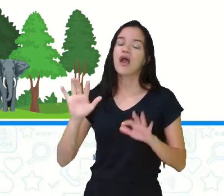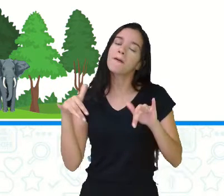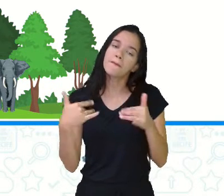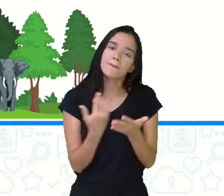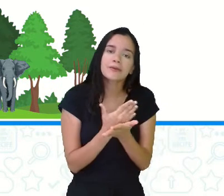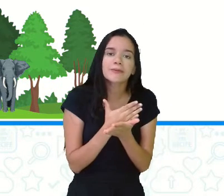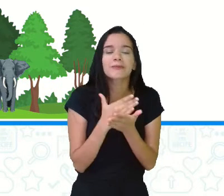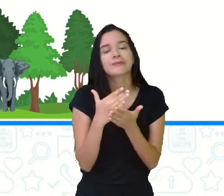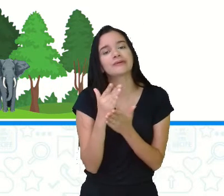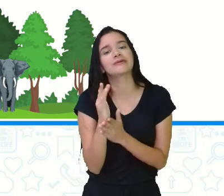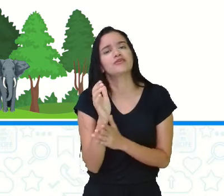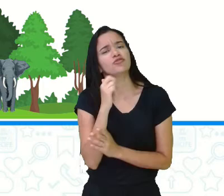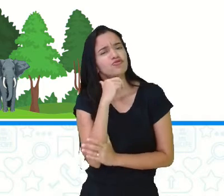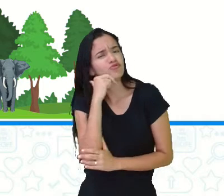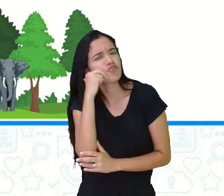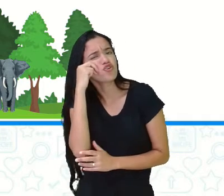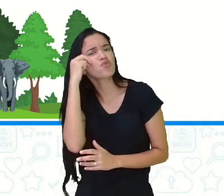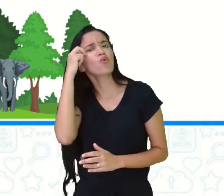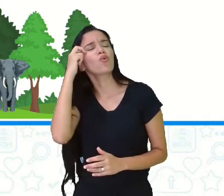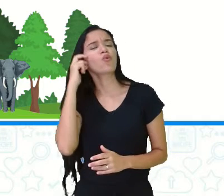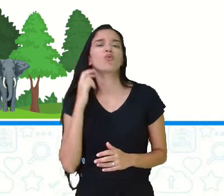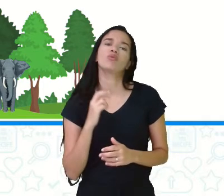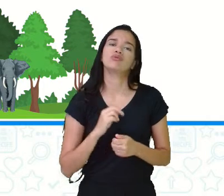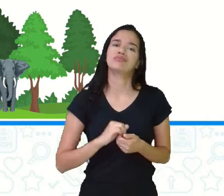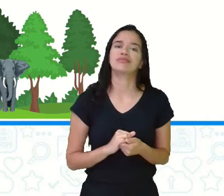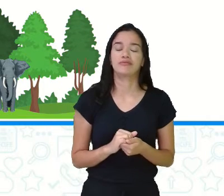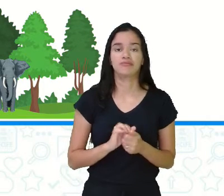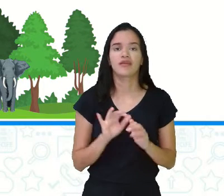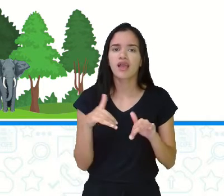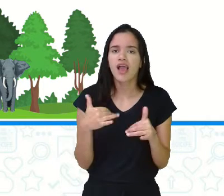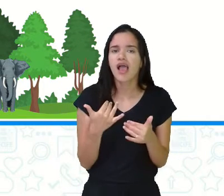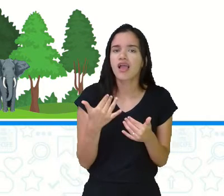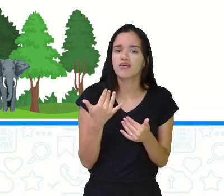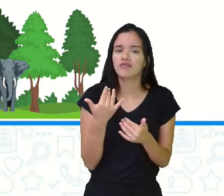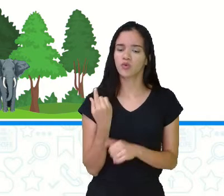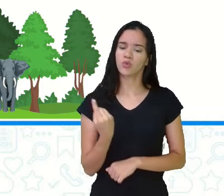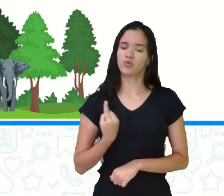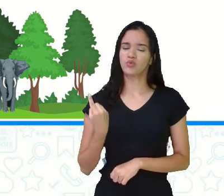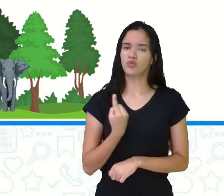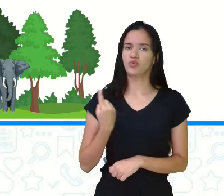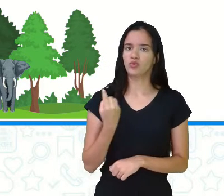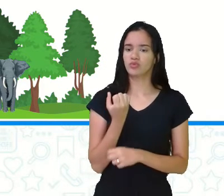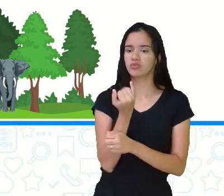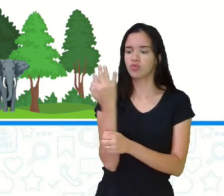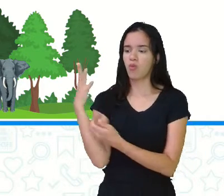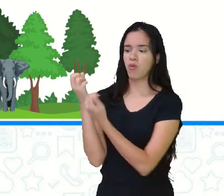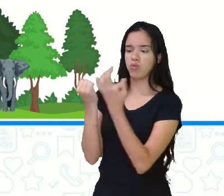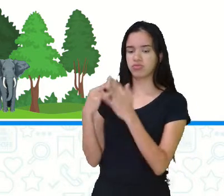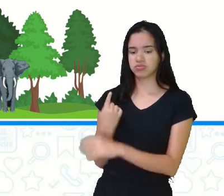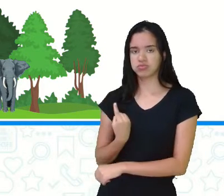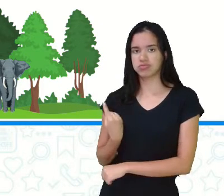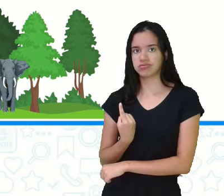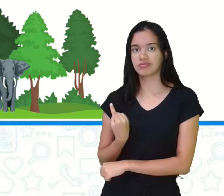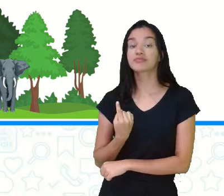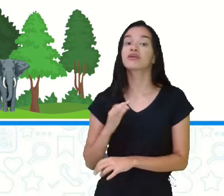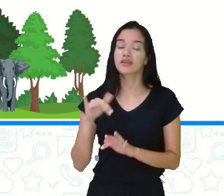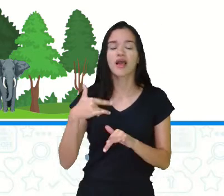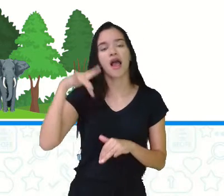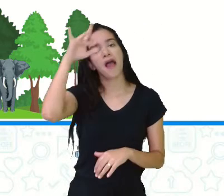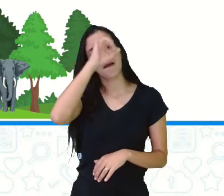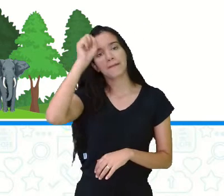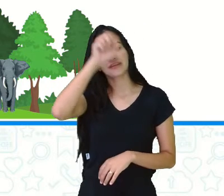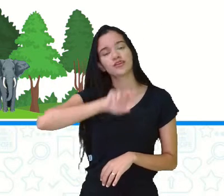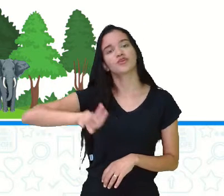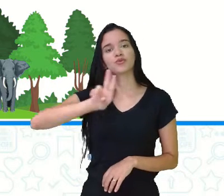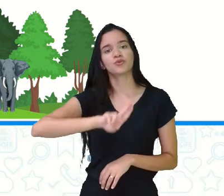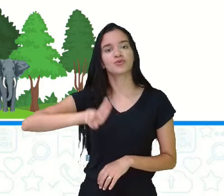início, ele, envergonhado de sua nova e estranha aparência, ficou escondido dentro da floresta. Com o tempo, aprendeu a usar